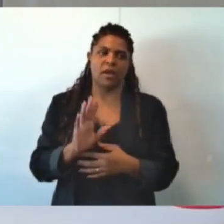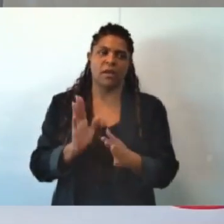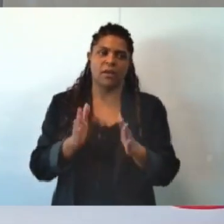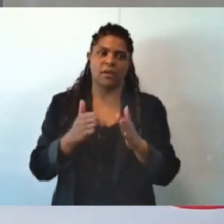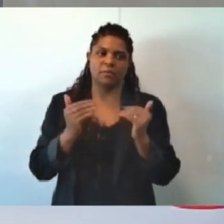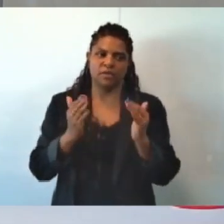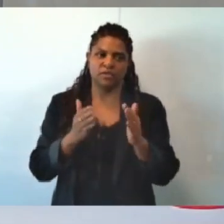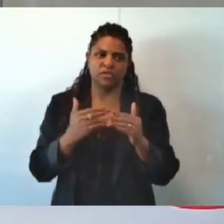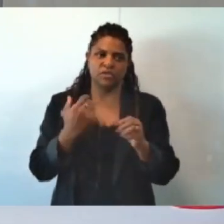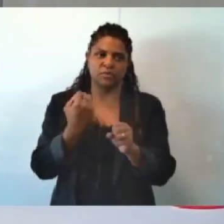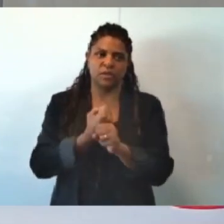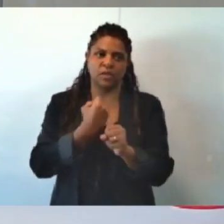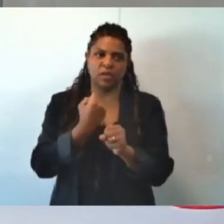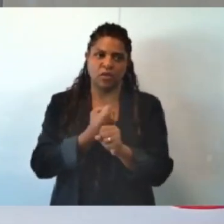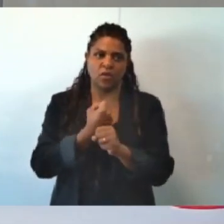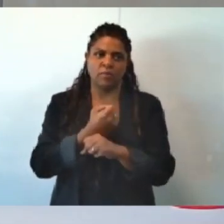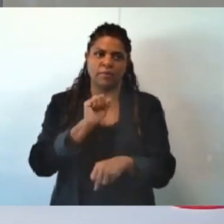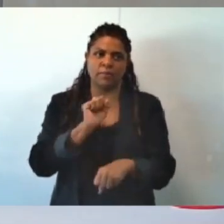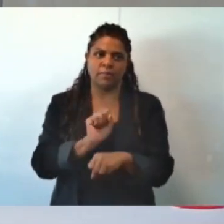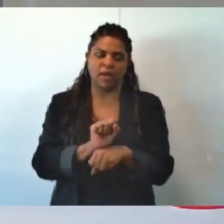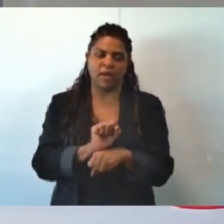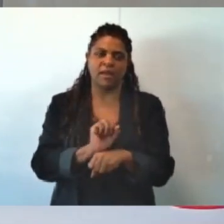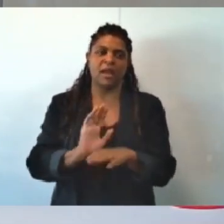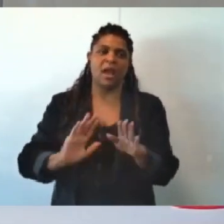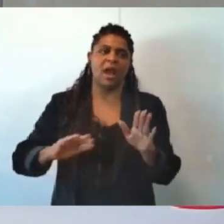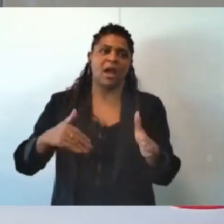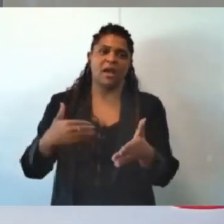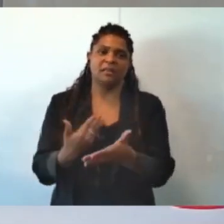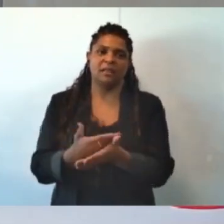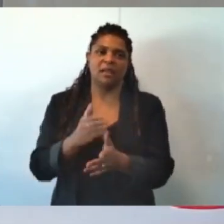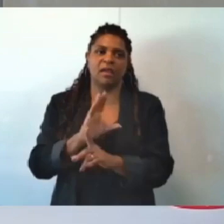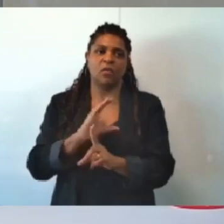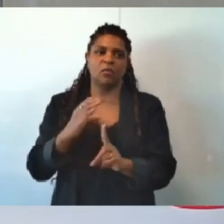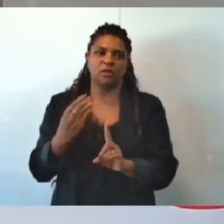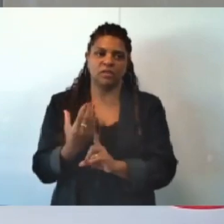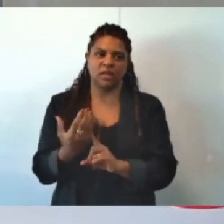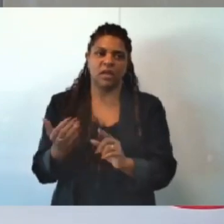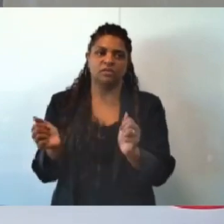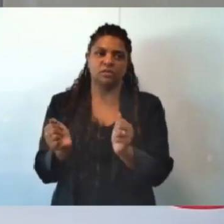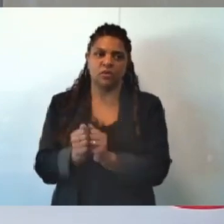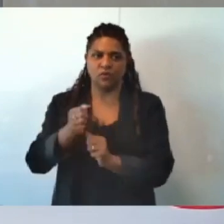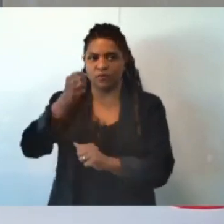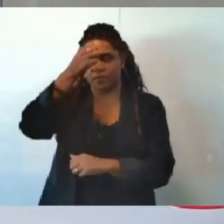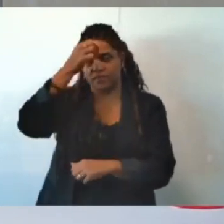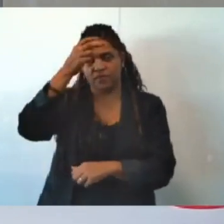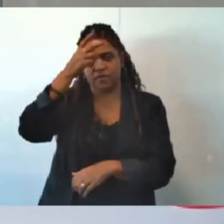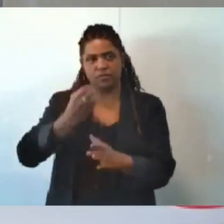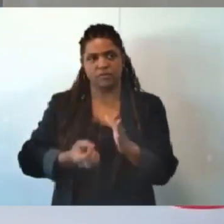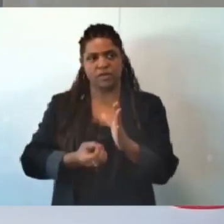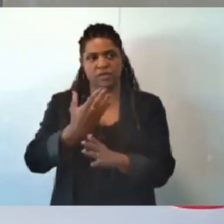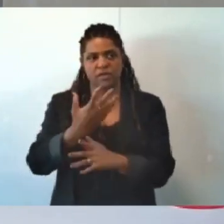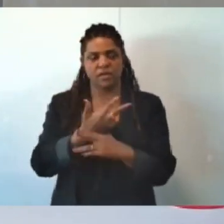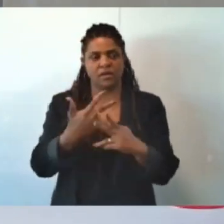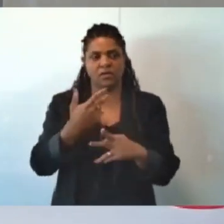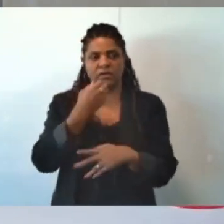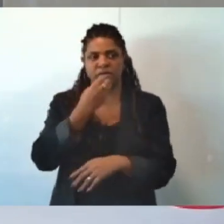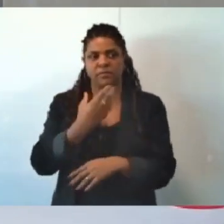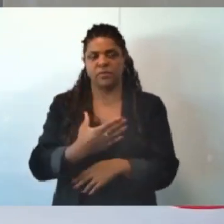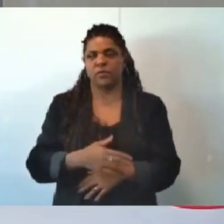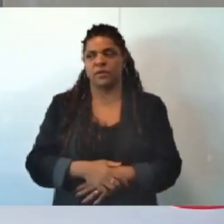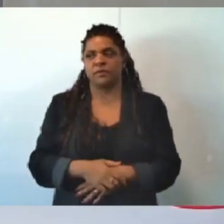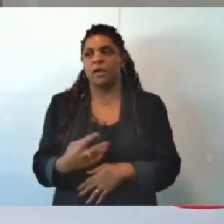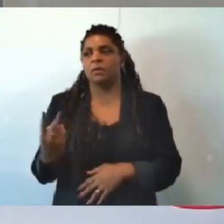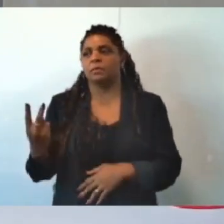né, interrompidas até a comunidade, juntamente com a prefeitura, criar algo que seja bom, né, para os dois lados.